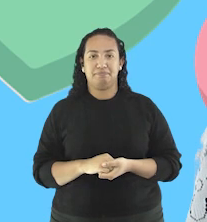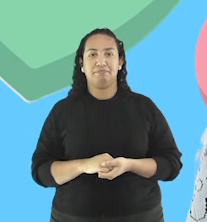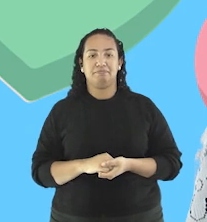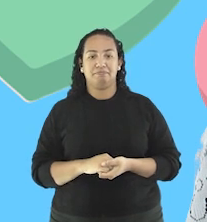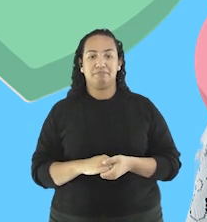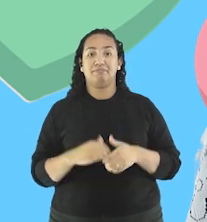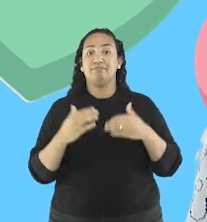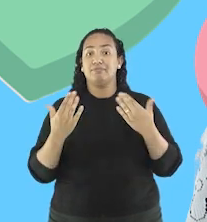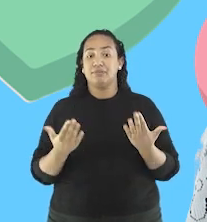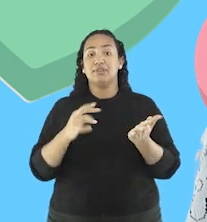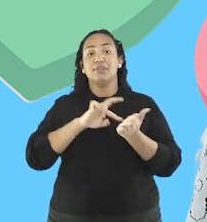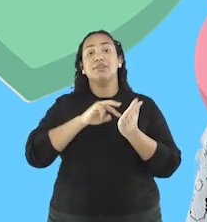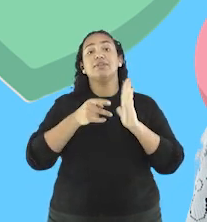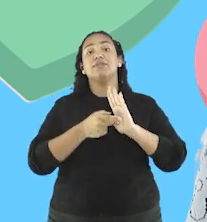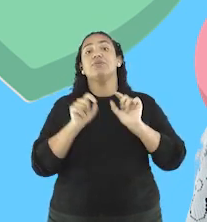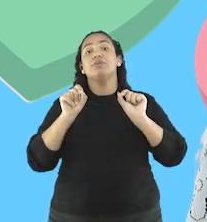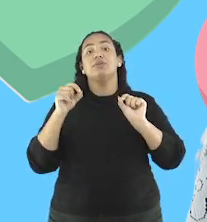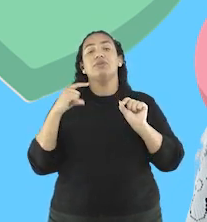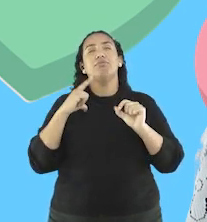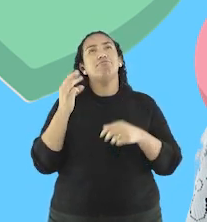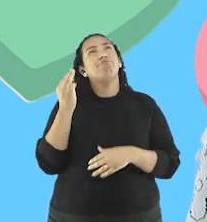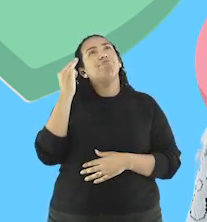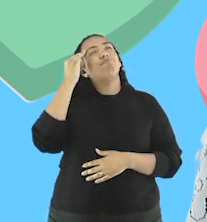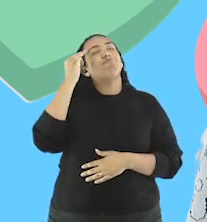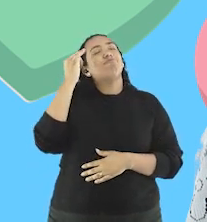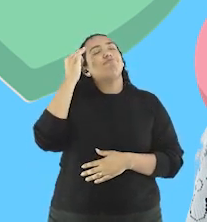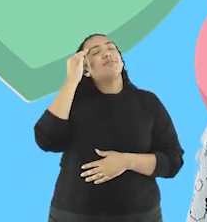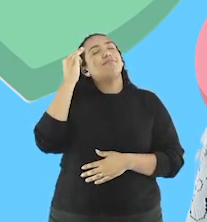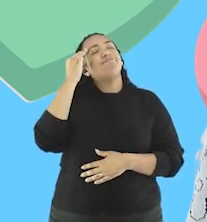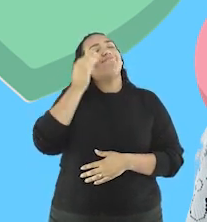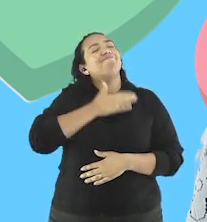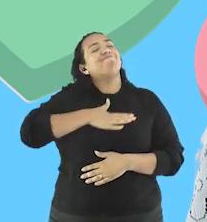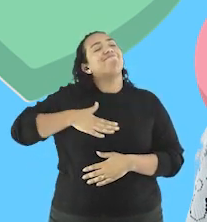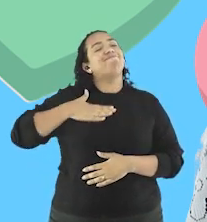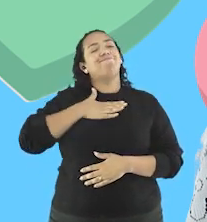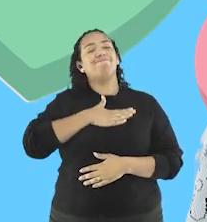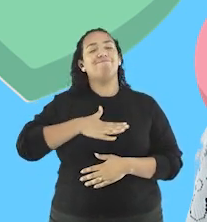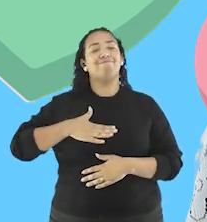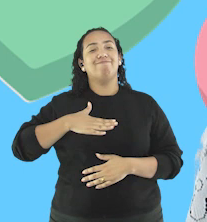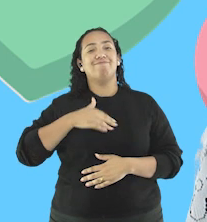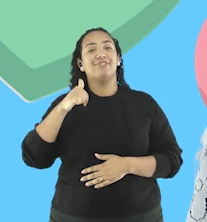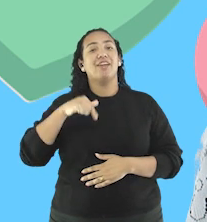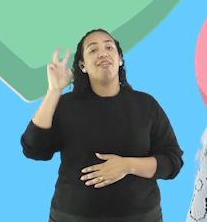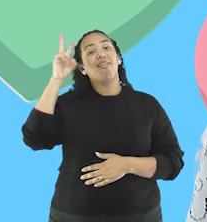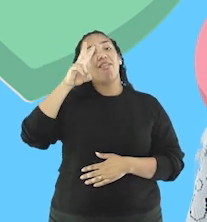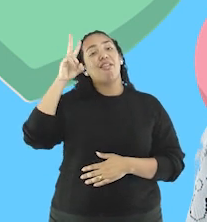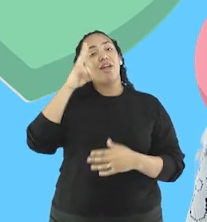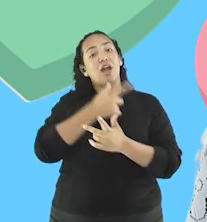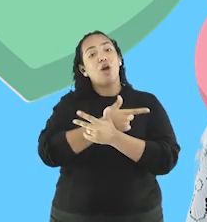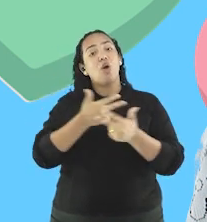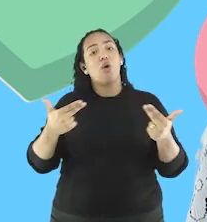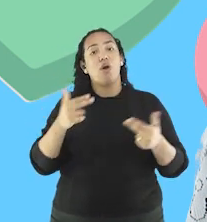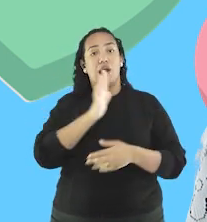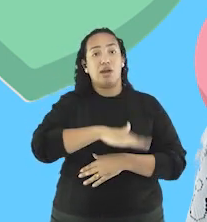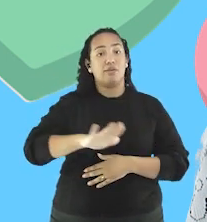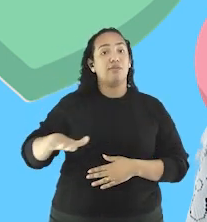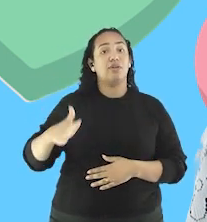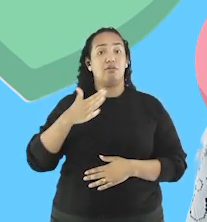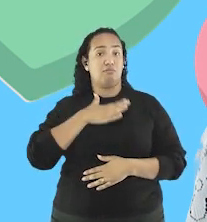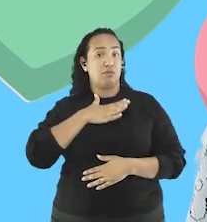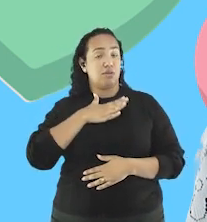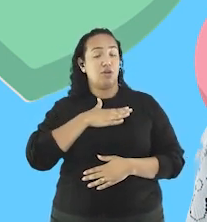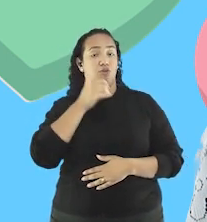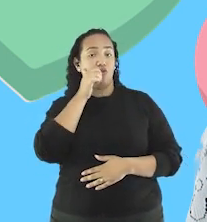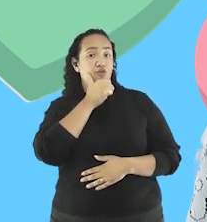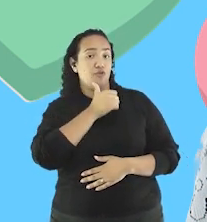Quer dizer que tem uma memória afetiva. As receitas dele fazem lembrar de coisas da minha infância,